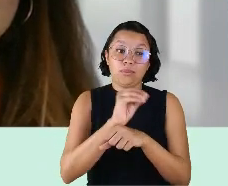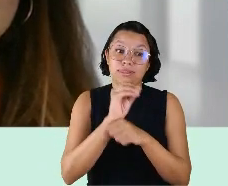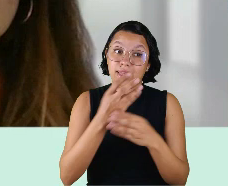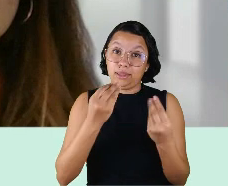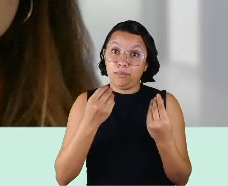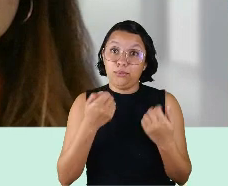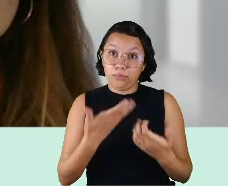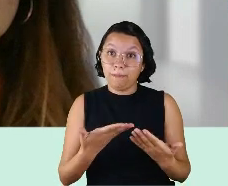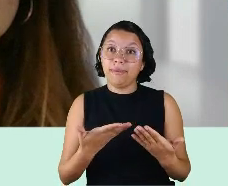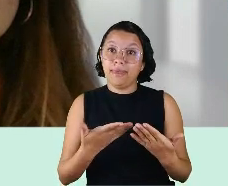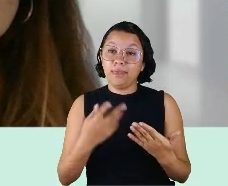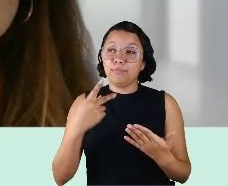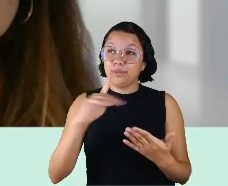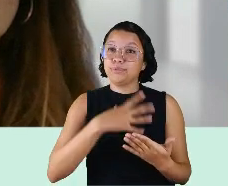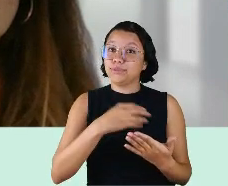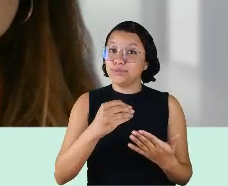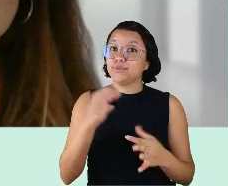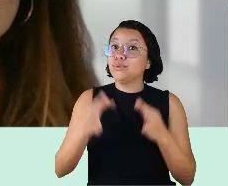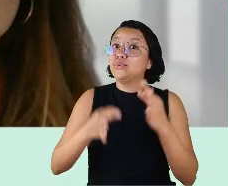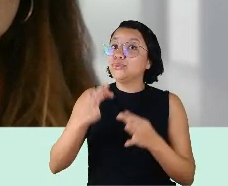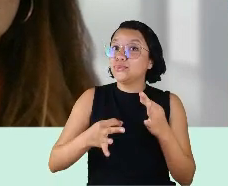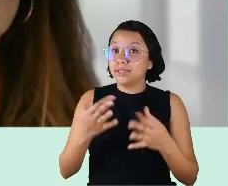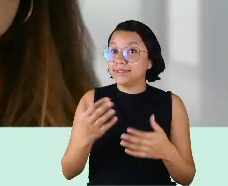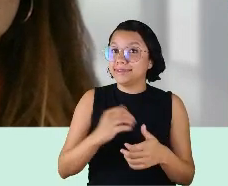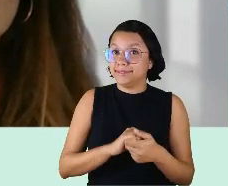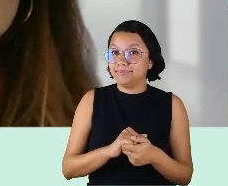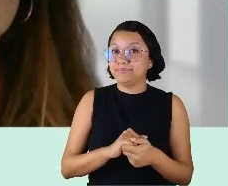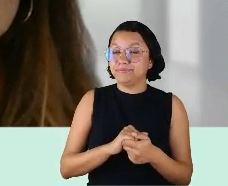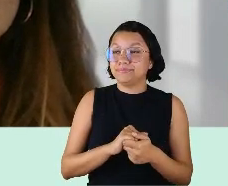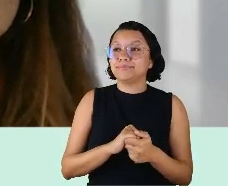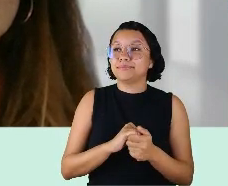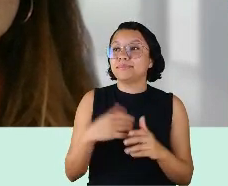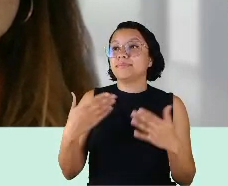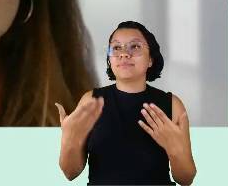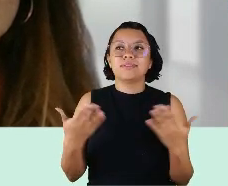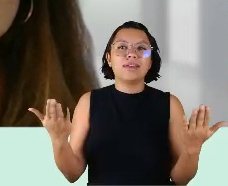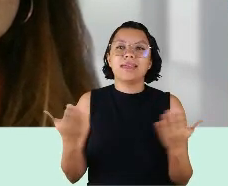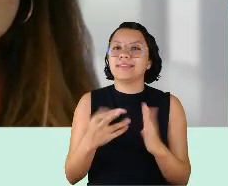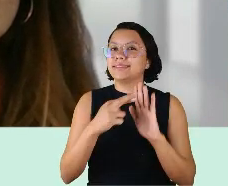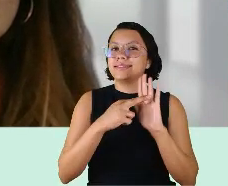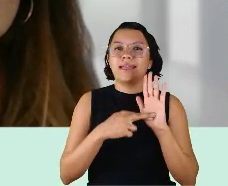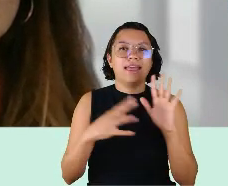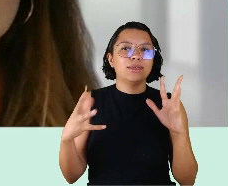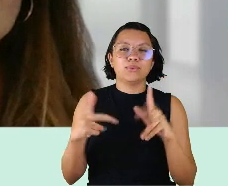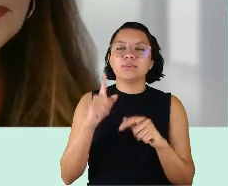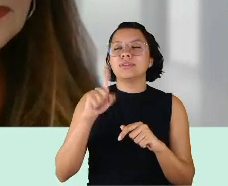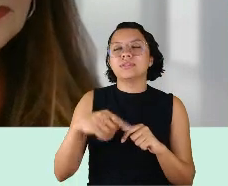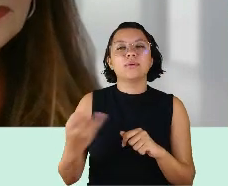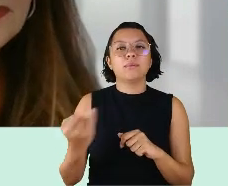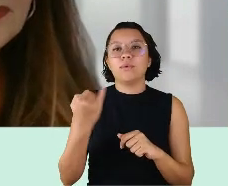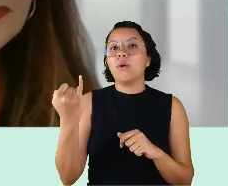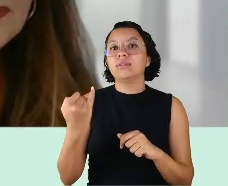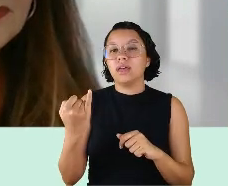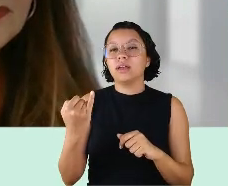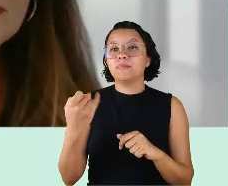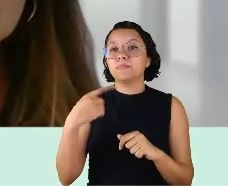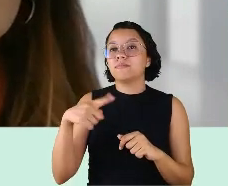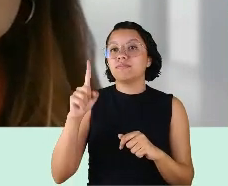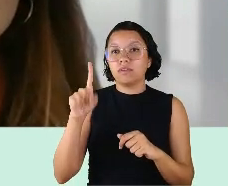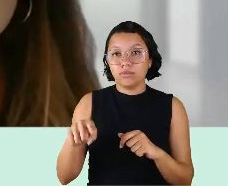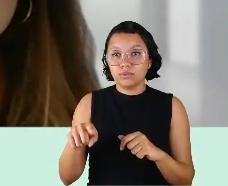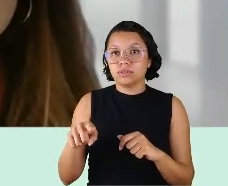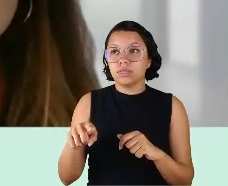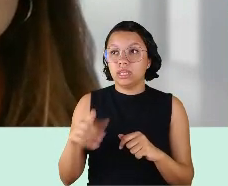muito bem cuidadas pelos seus filhos, né, juiz? Então é isso, né? Essas regras todas são importantes, elas